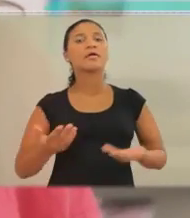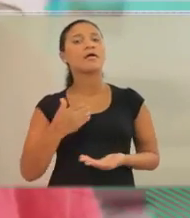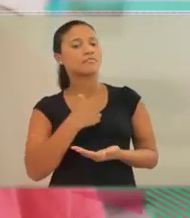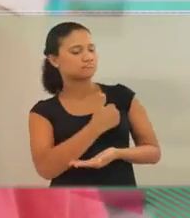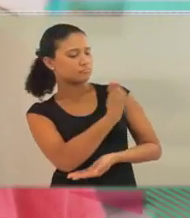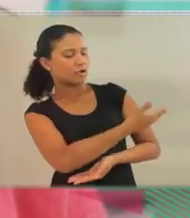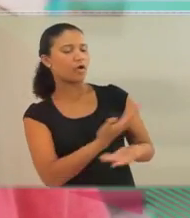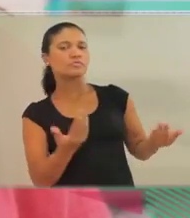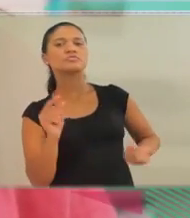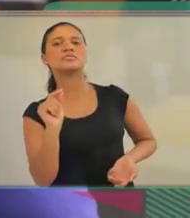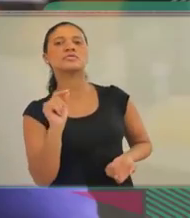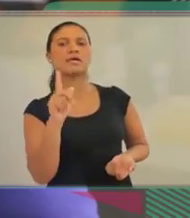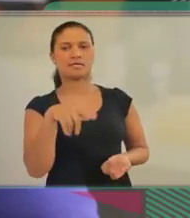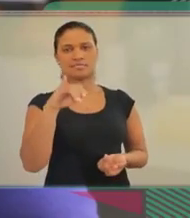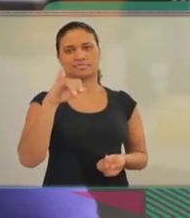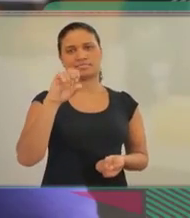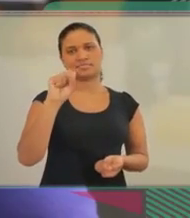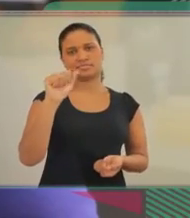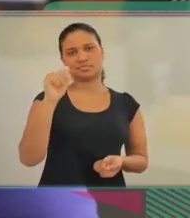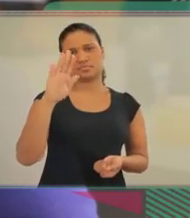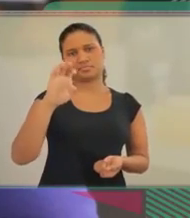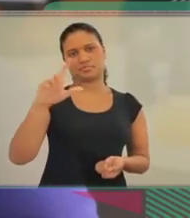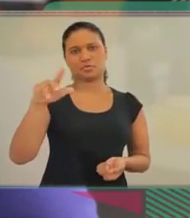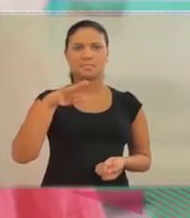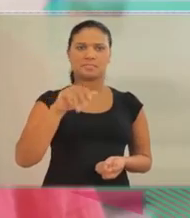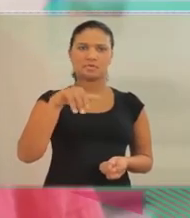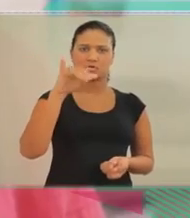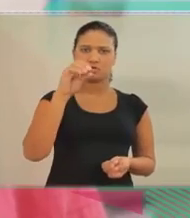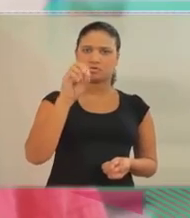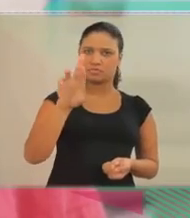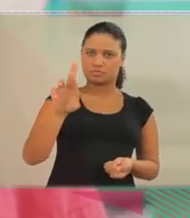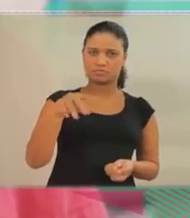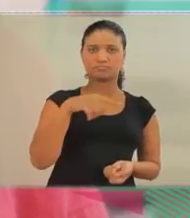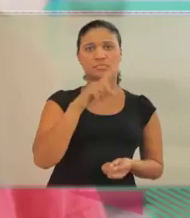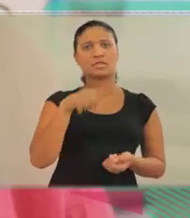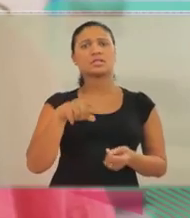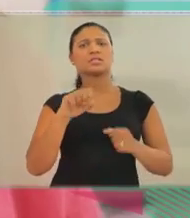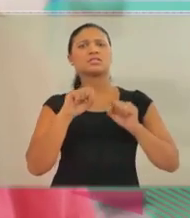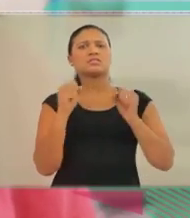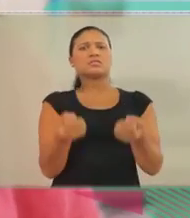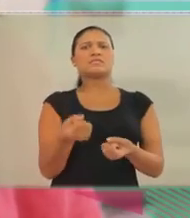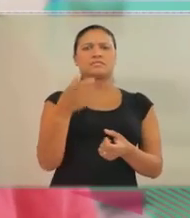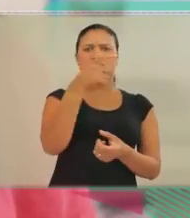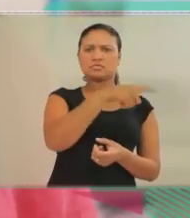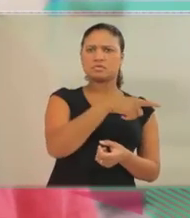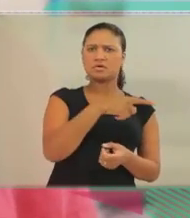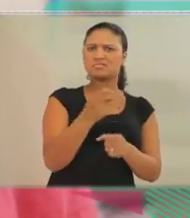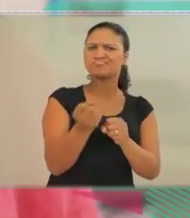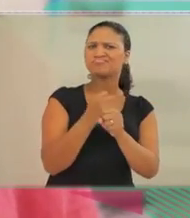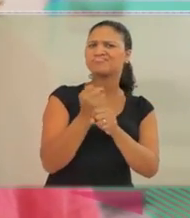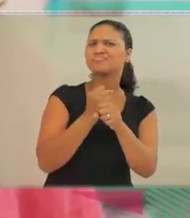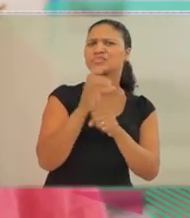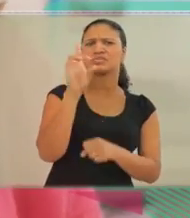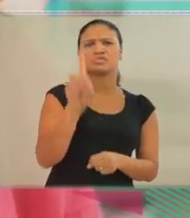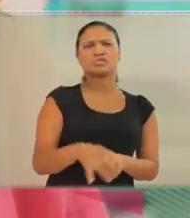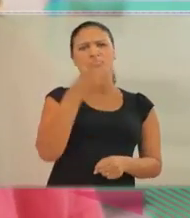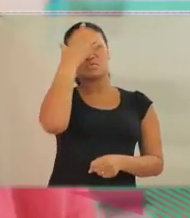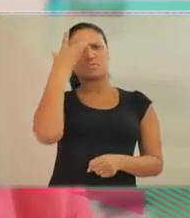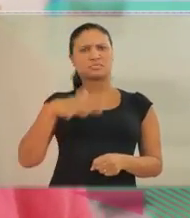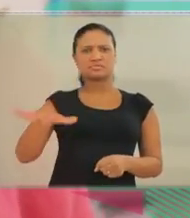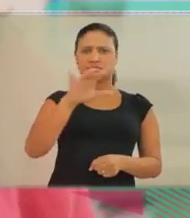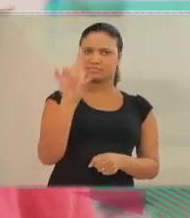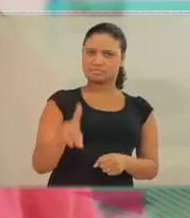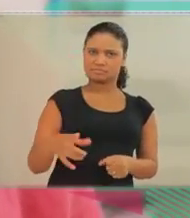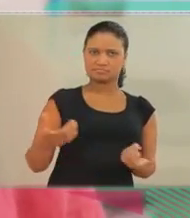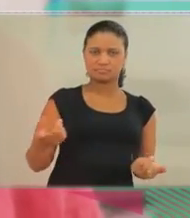Quem está ao meu lado hoje é Isabel Maior, ativista há muitos anos dos direitos das pessoas com deficiência. Nós vamos conversar sobre um projeto idealizado por ela, que